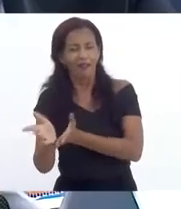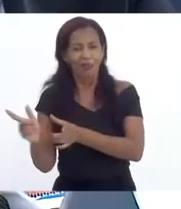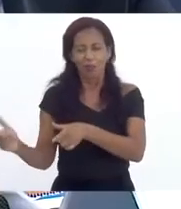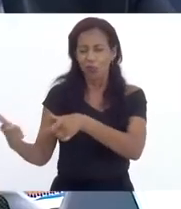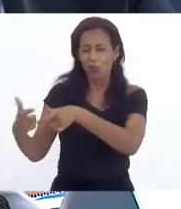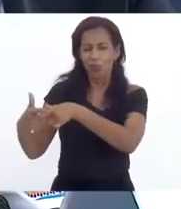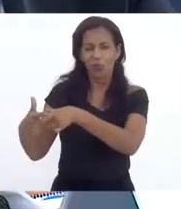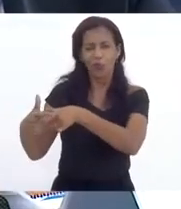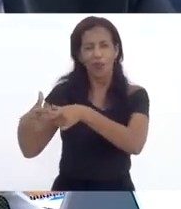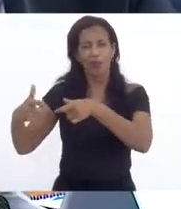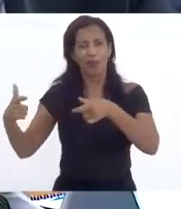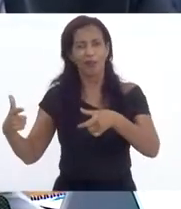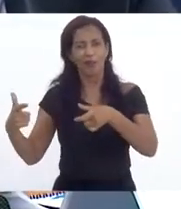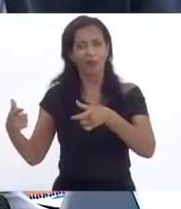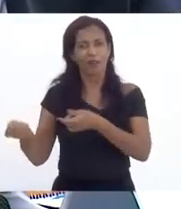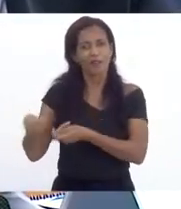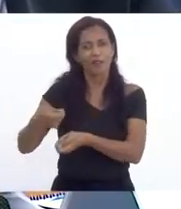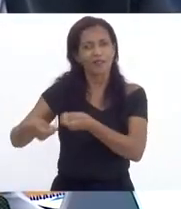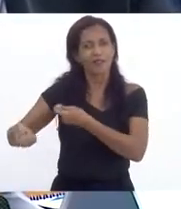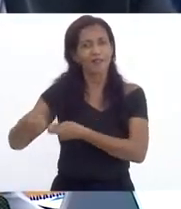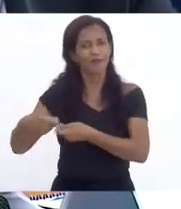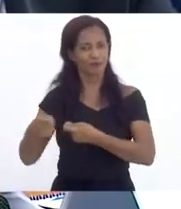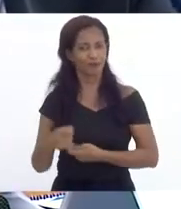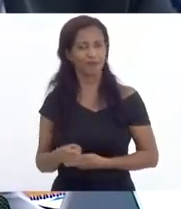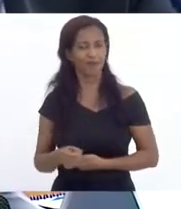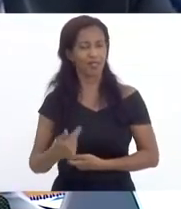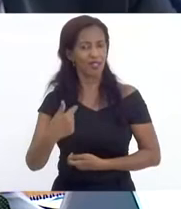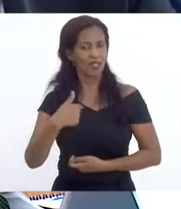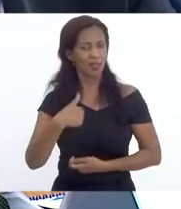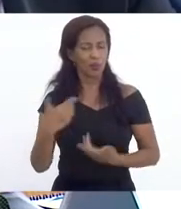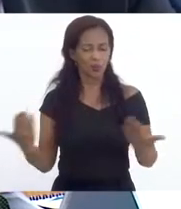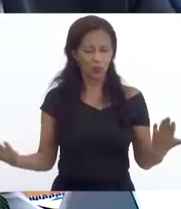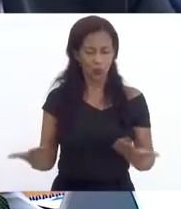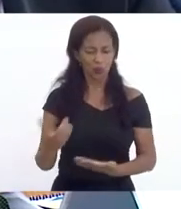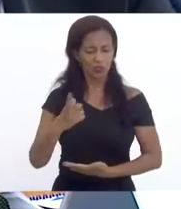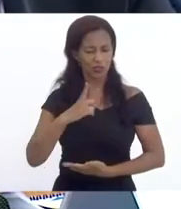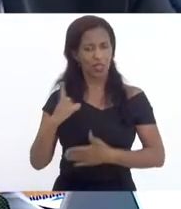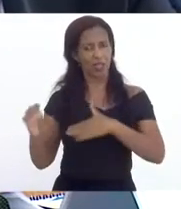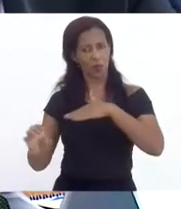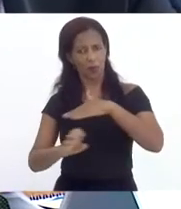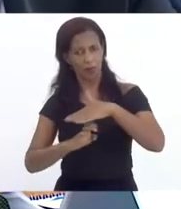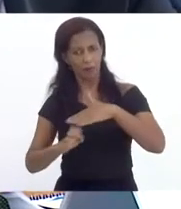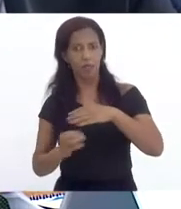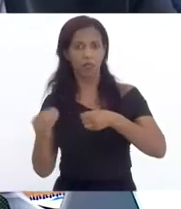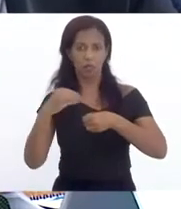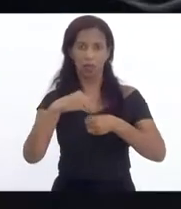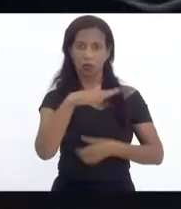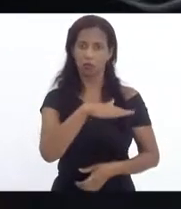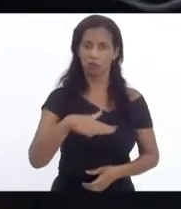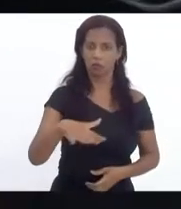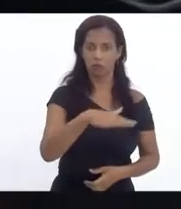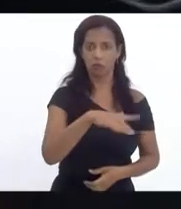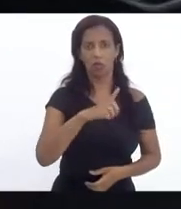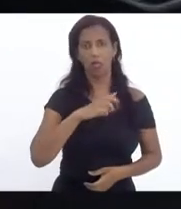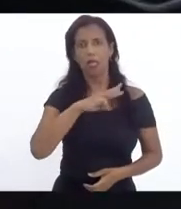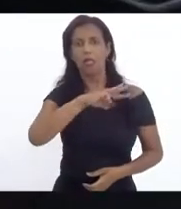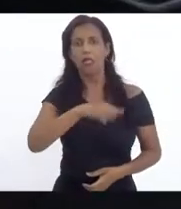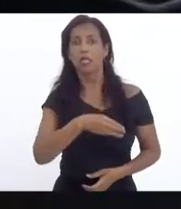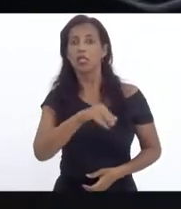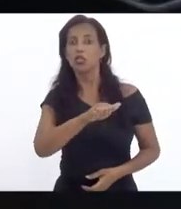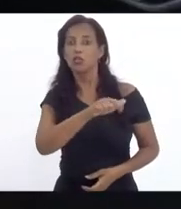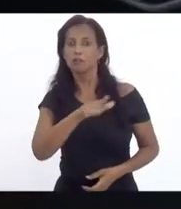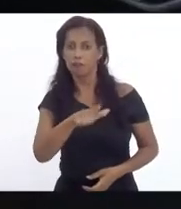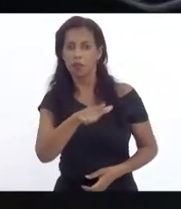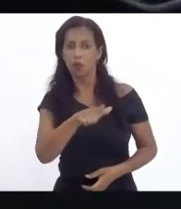pequeno e o micro negócio. Eu hoje tenho uma empresa, dentro da região, uma empresa que tem 3 mil funcionários,